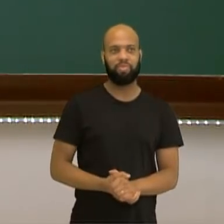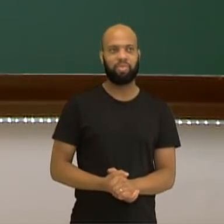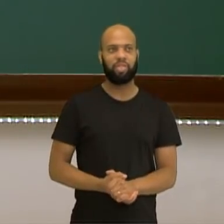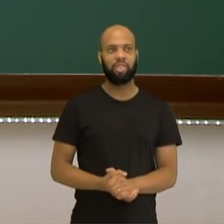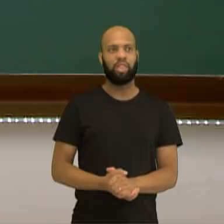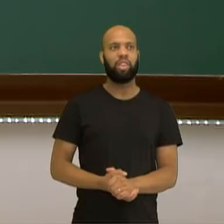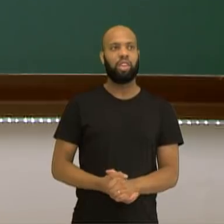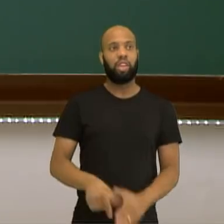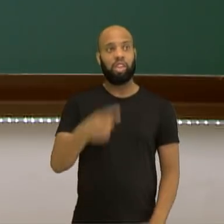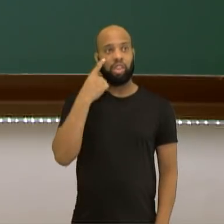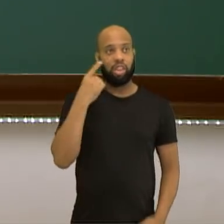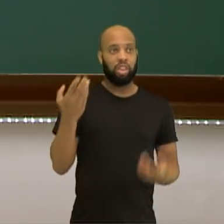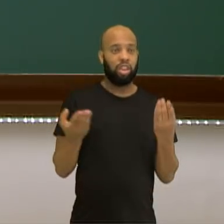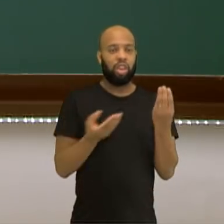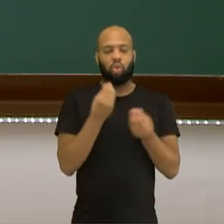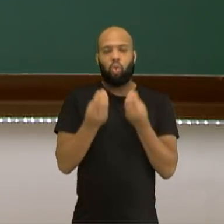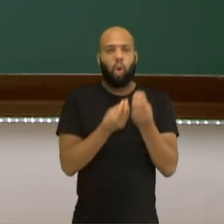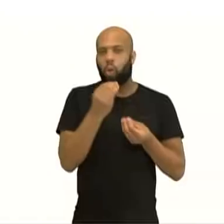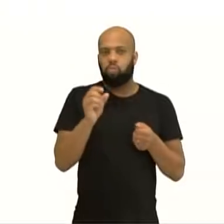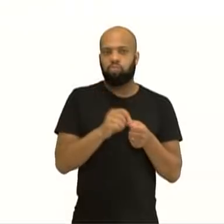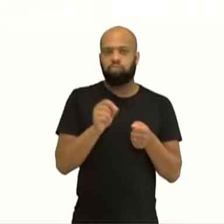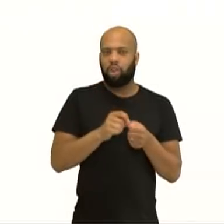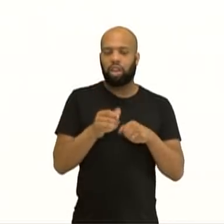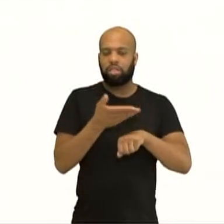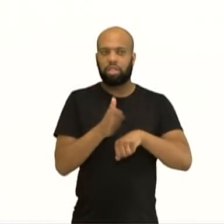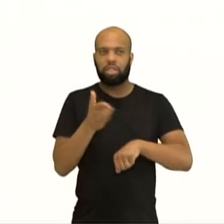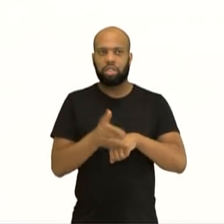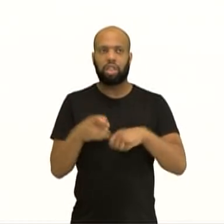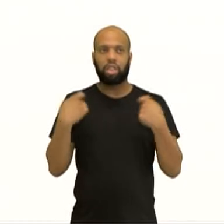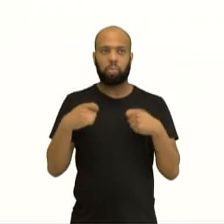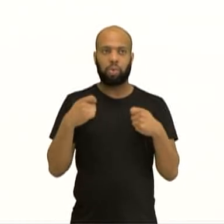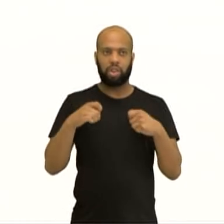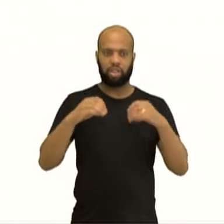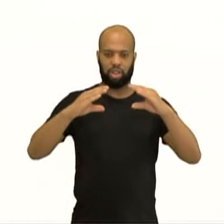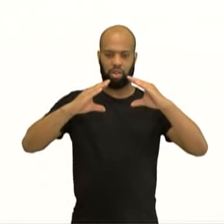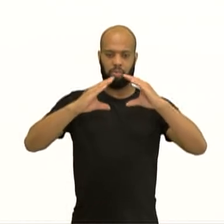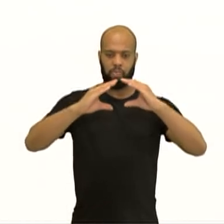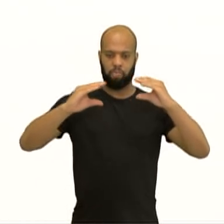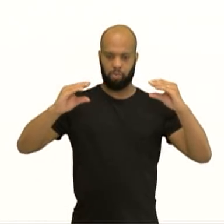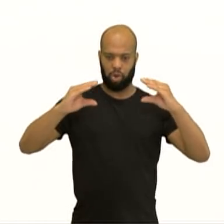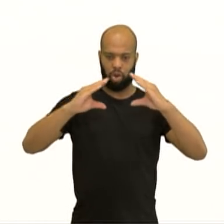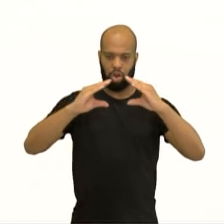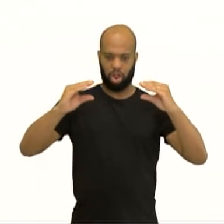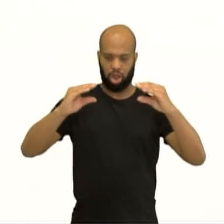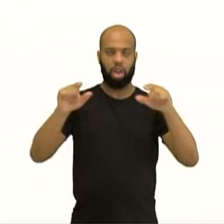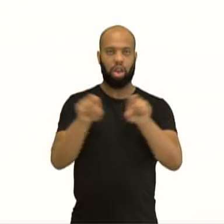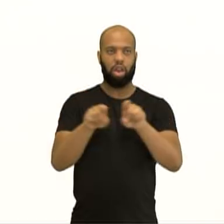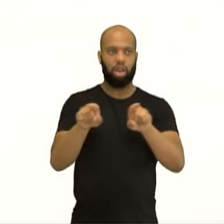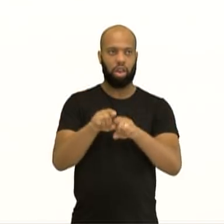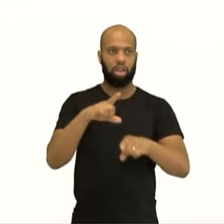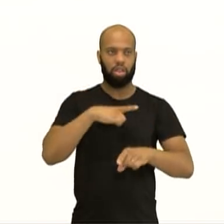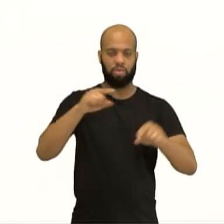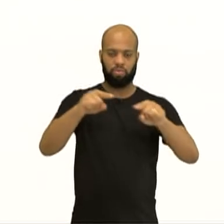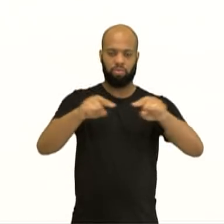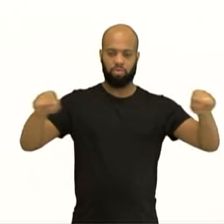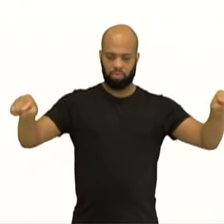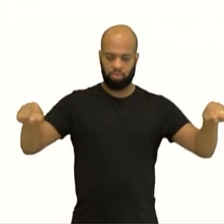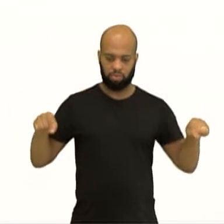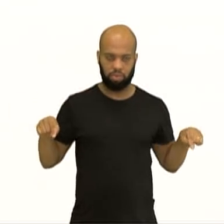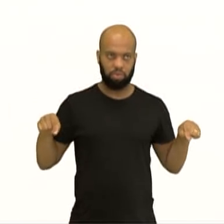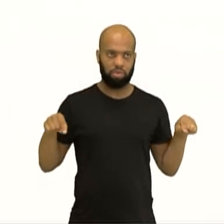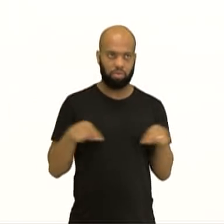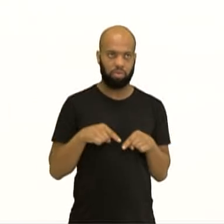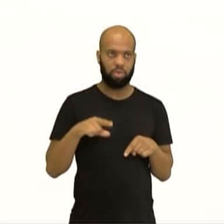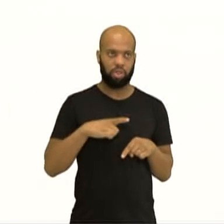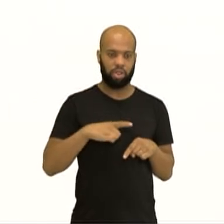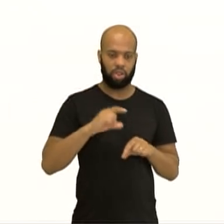Vamos lá agora para os equipamentos? Então, a gente precisa da bola e de uma quadra, né? Então, a rede